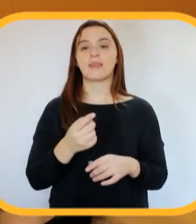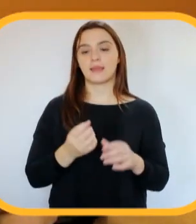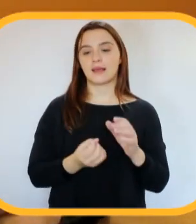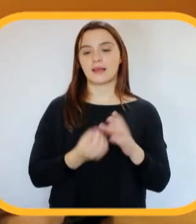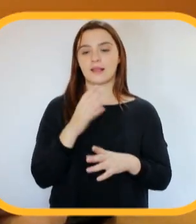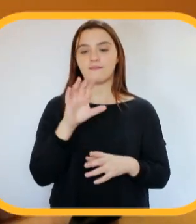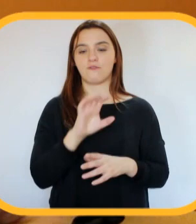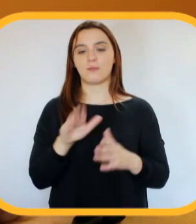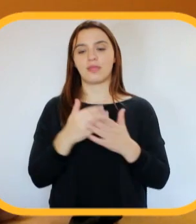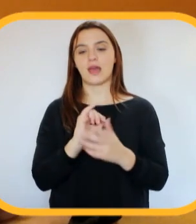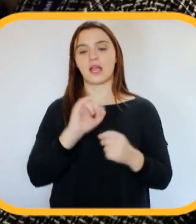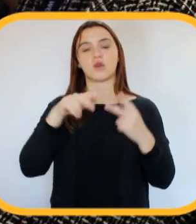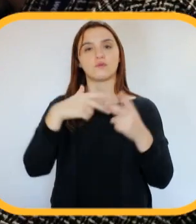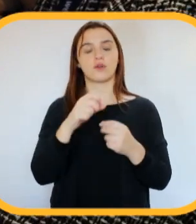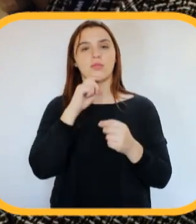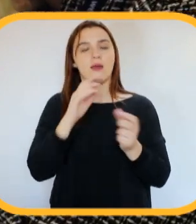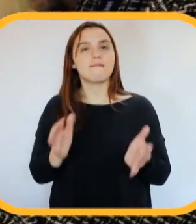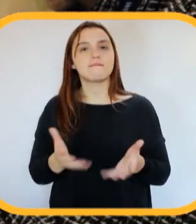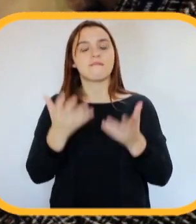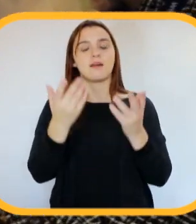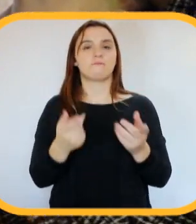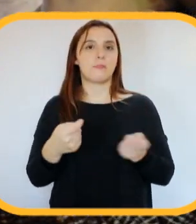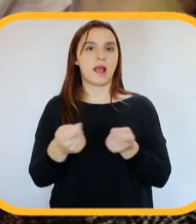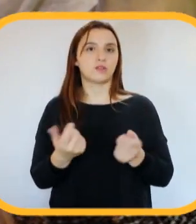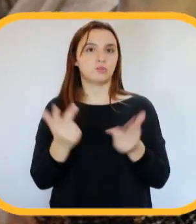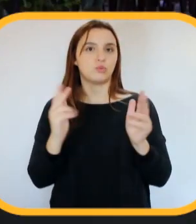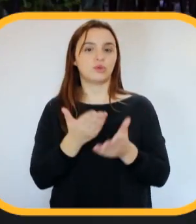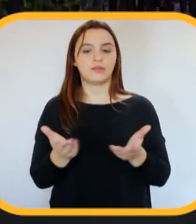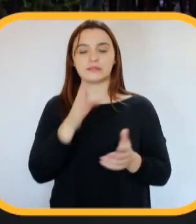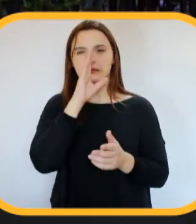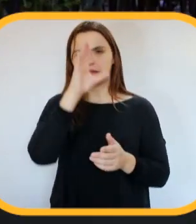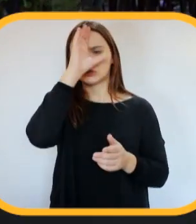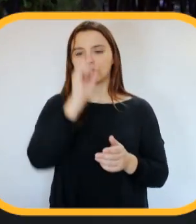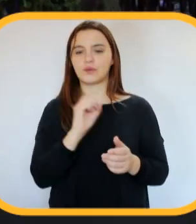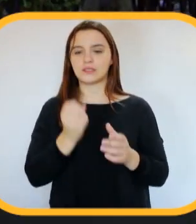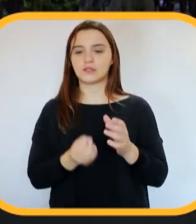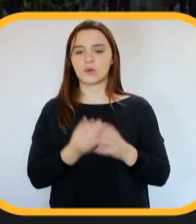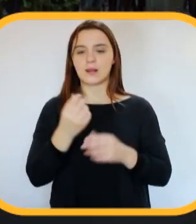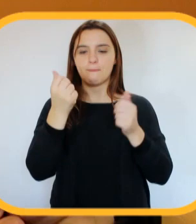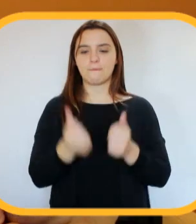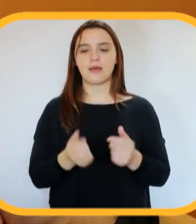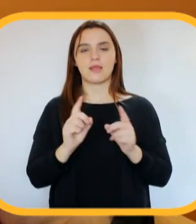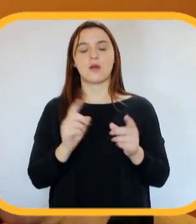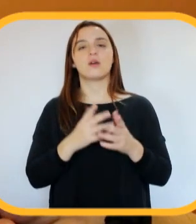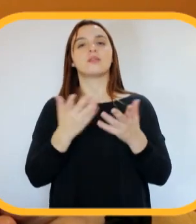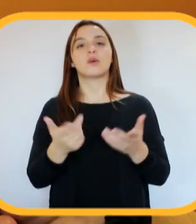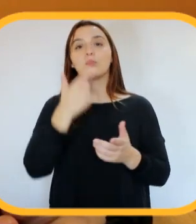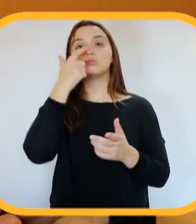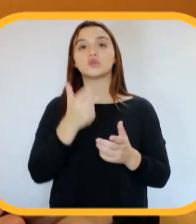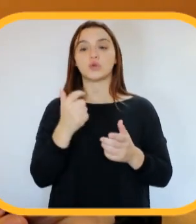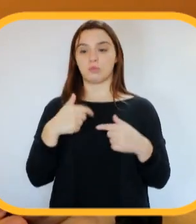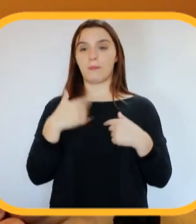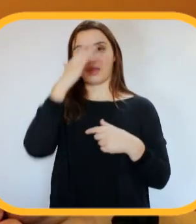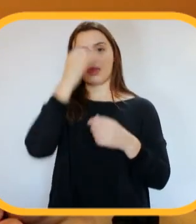create those schemes so that innovation can land in the market. If the government doesn't create the right schemes, then innovators, they